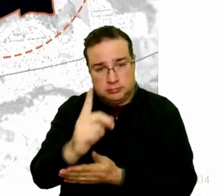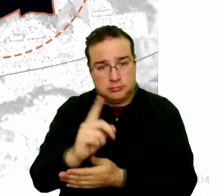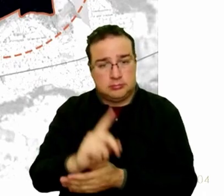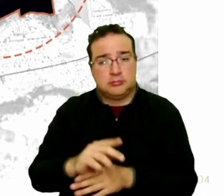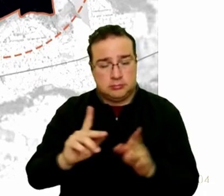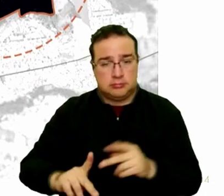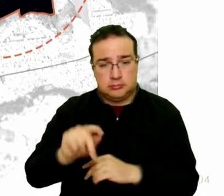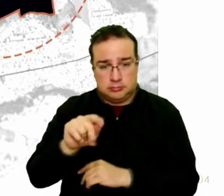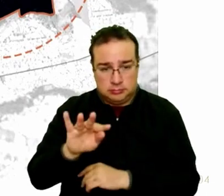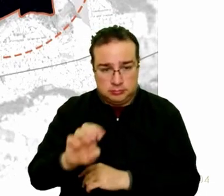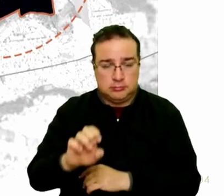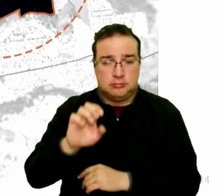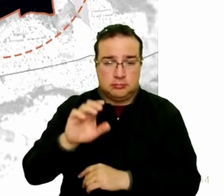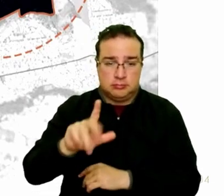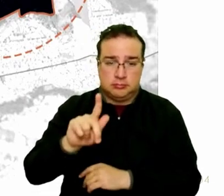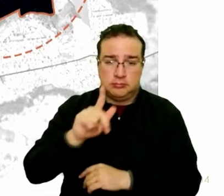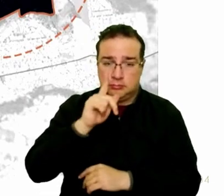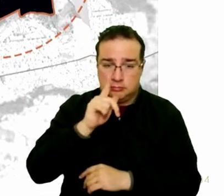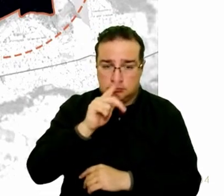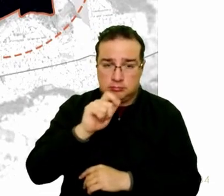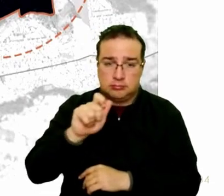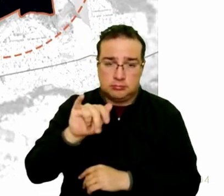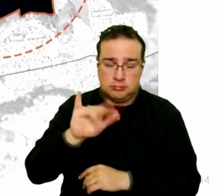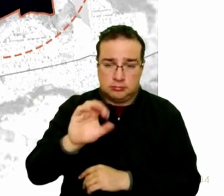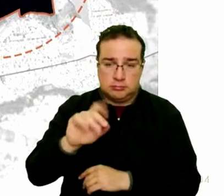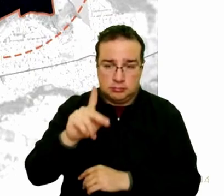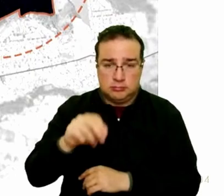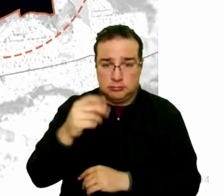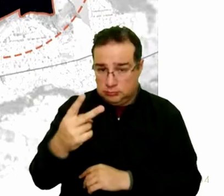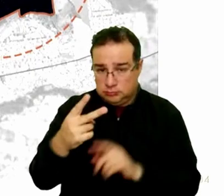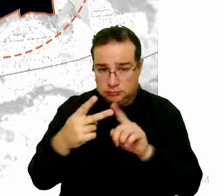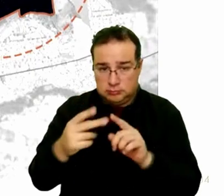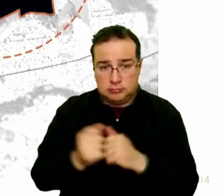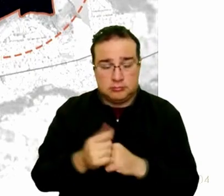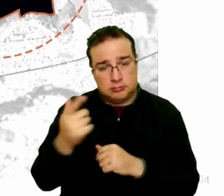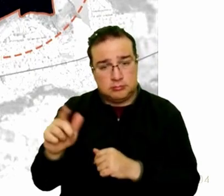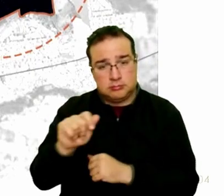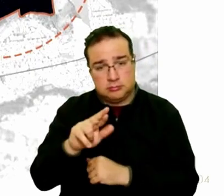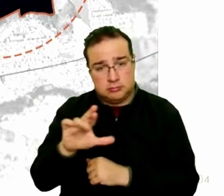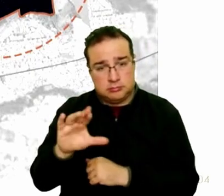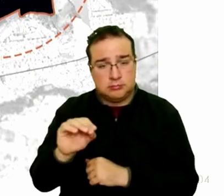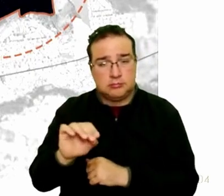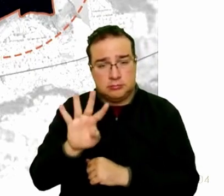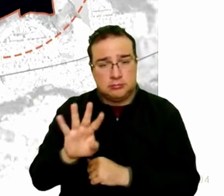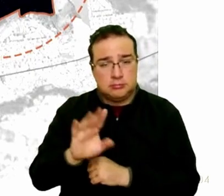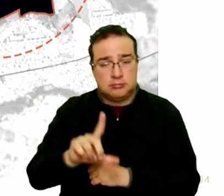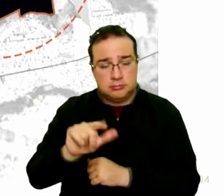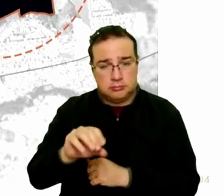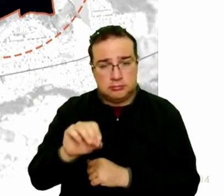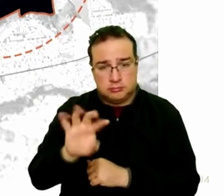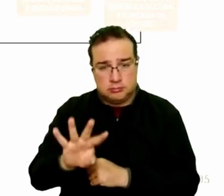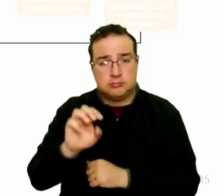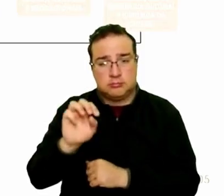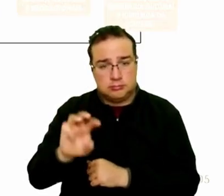Thomas, o setor 2, o Lago Igapó 1, o setor 3, o Igapó 2 e o Aterro, e o setor 4, o Lago Igapó